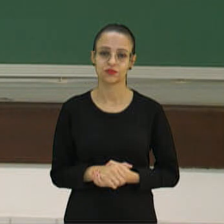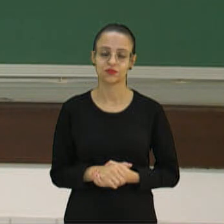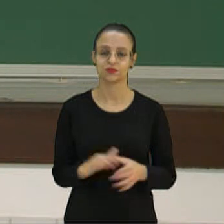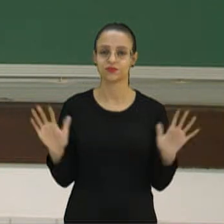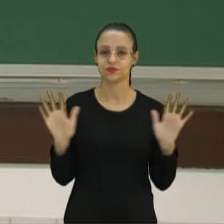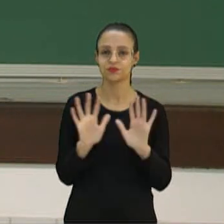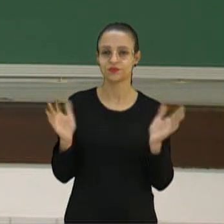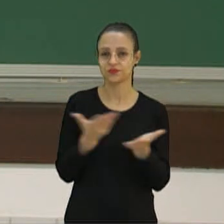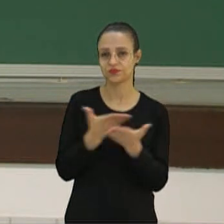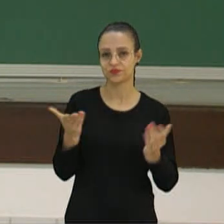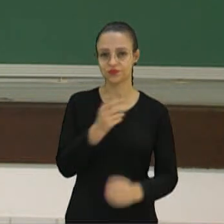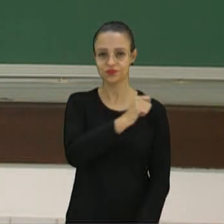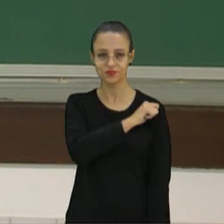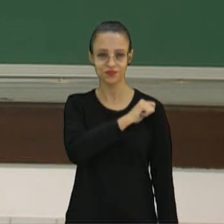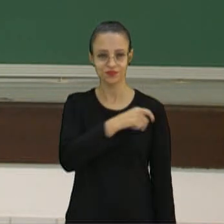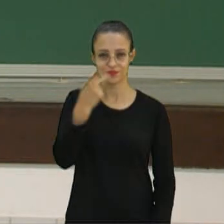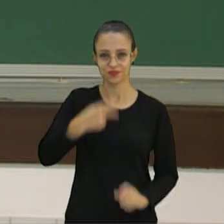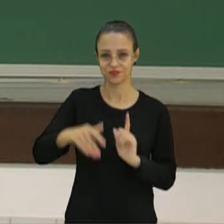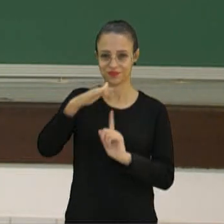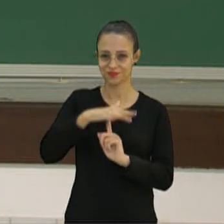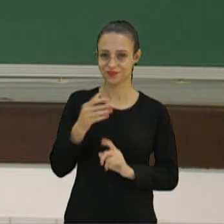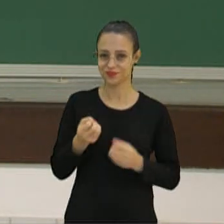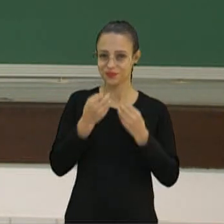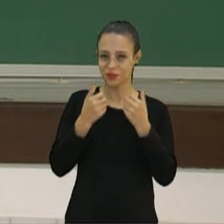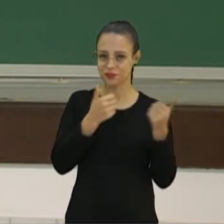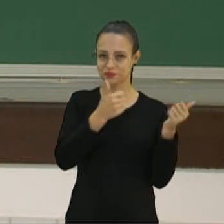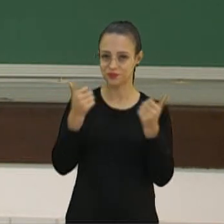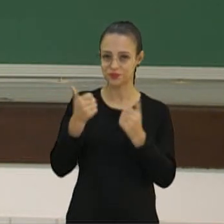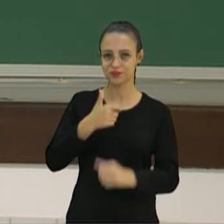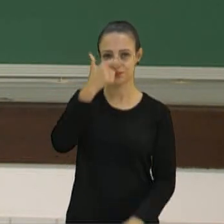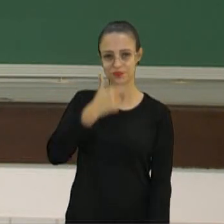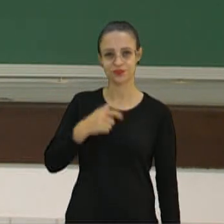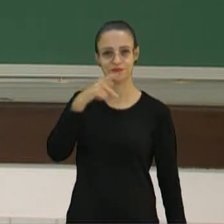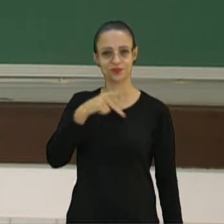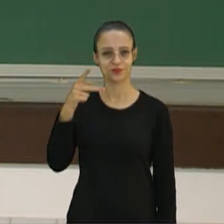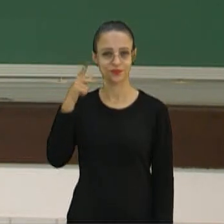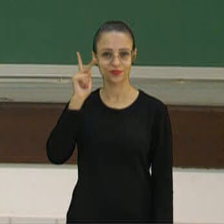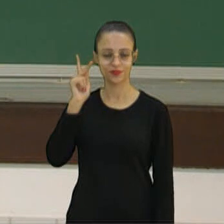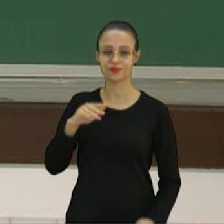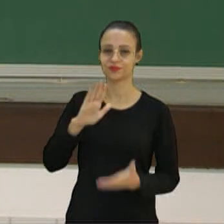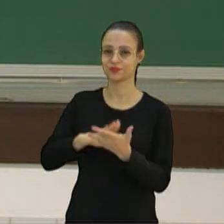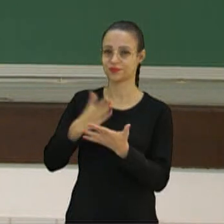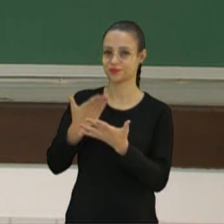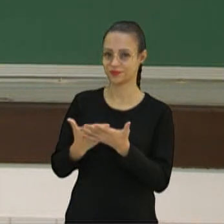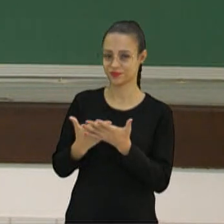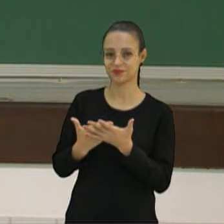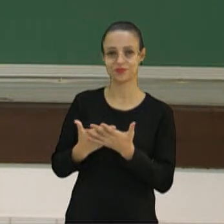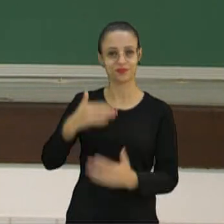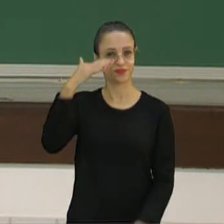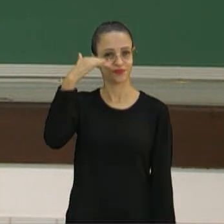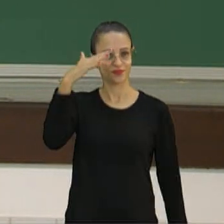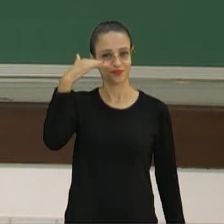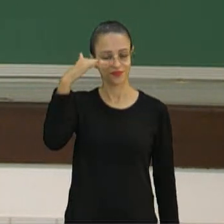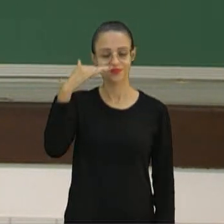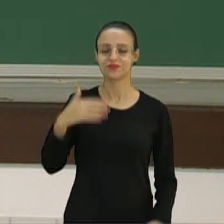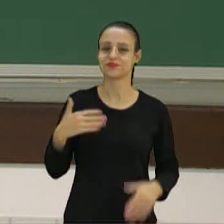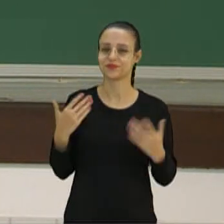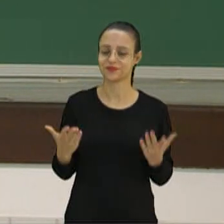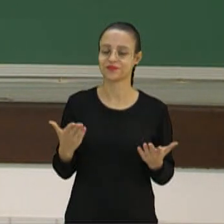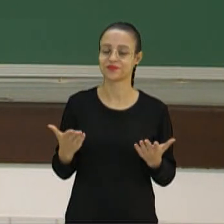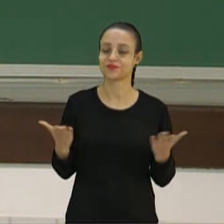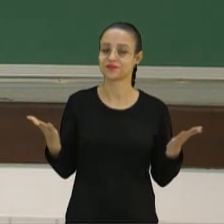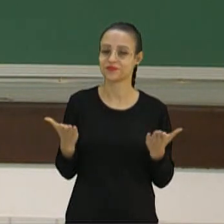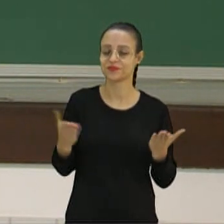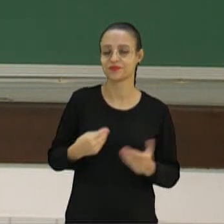Olá, alunos do Paraná! Tudo bom com vocês? Eu sou a professora Carol, nós temos a nossa intérprete, que é a Viviana, e a gente